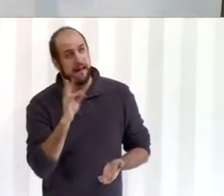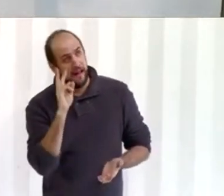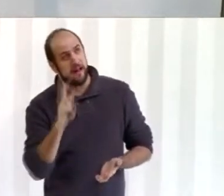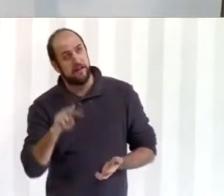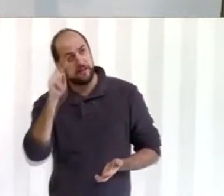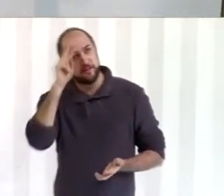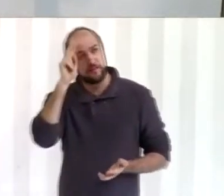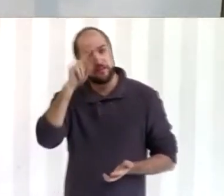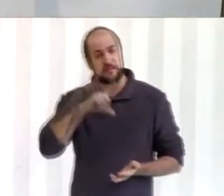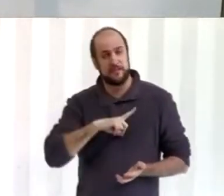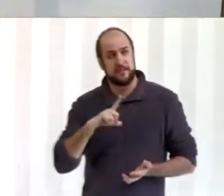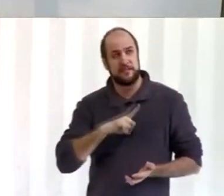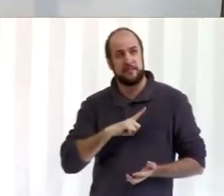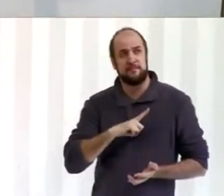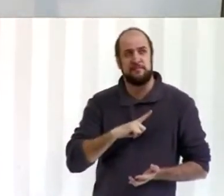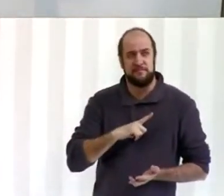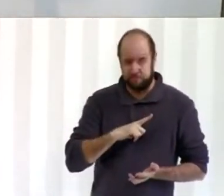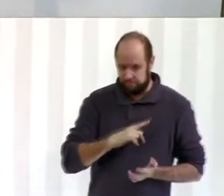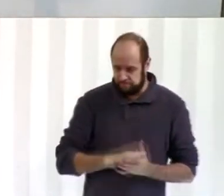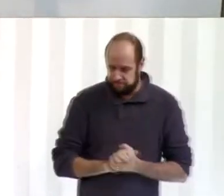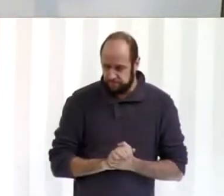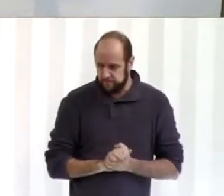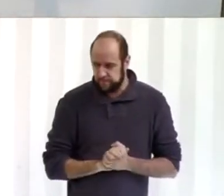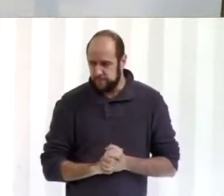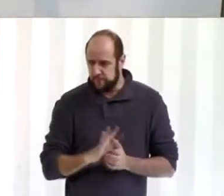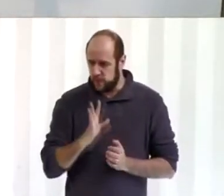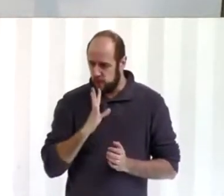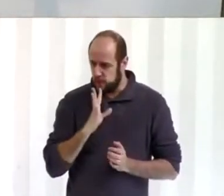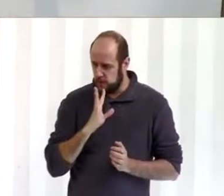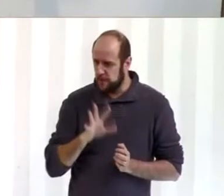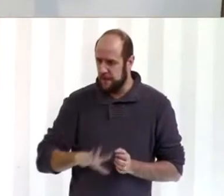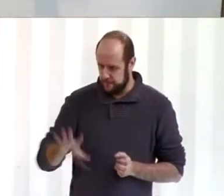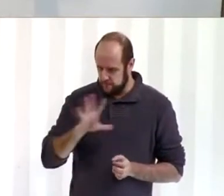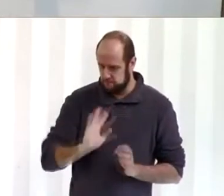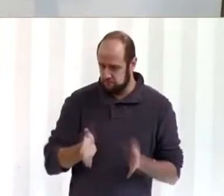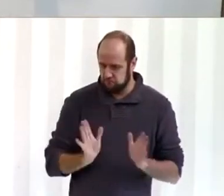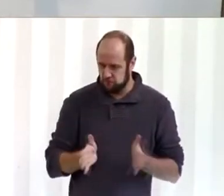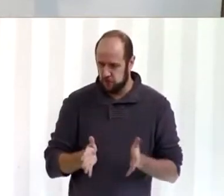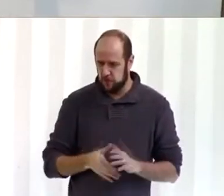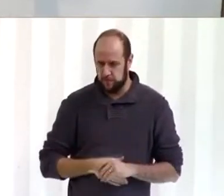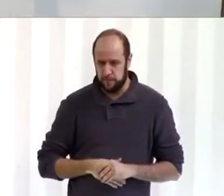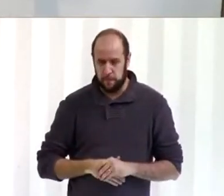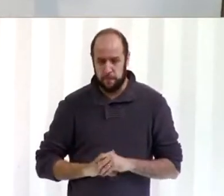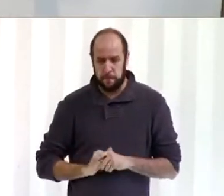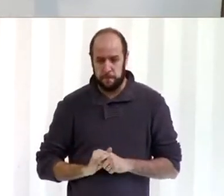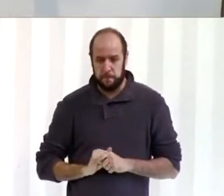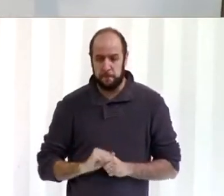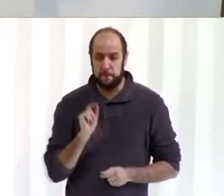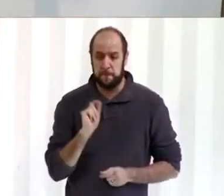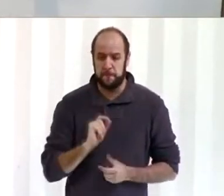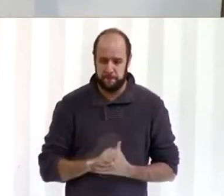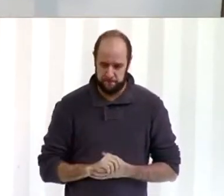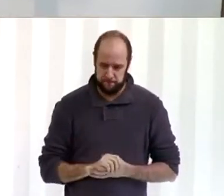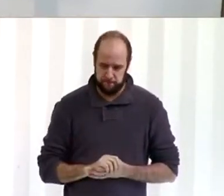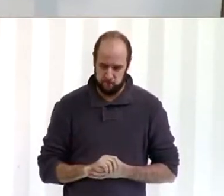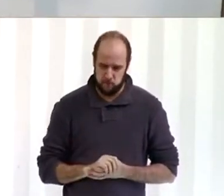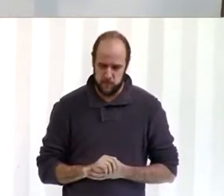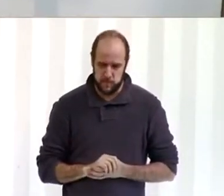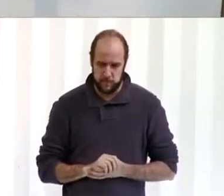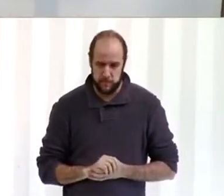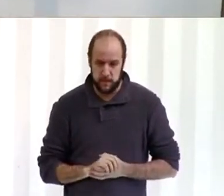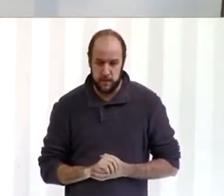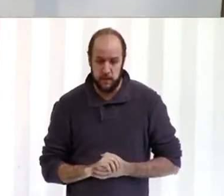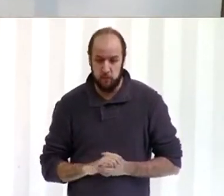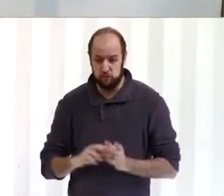e essa é a grande história que é tão conhecida, que em um dos seus orfanatos, um